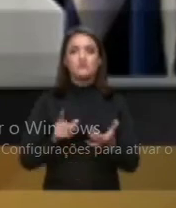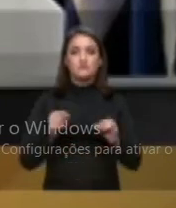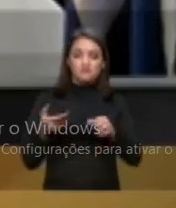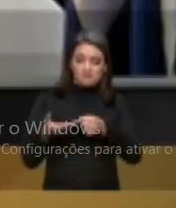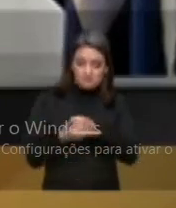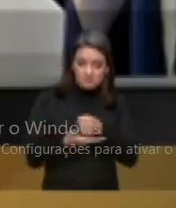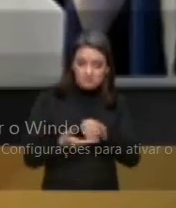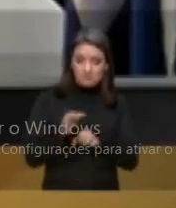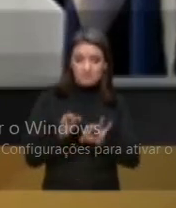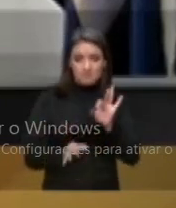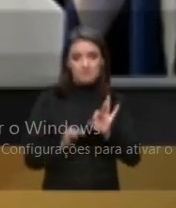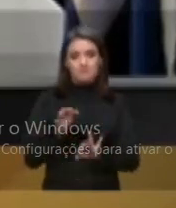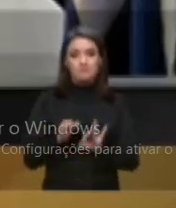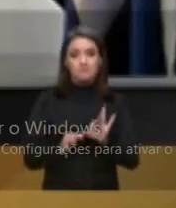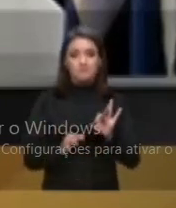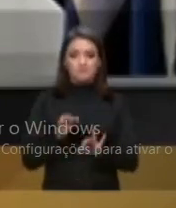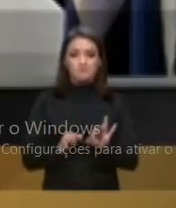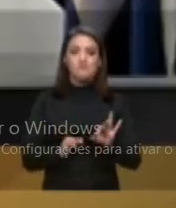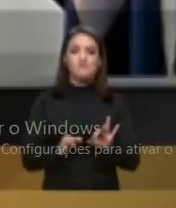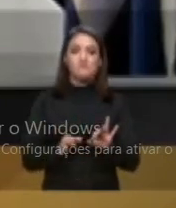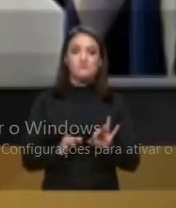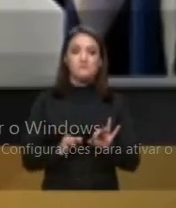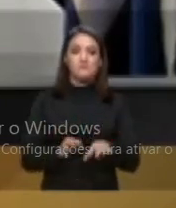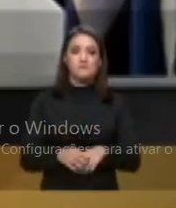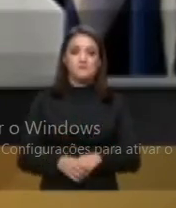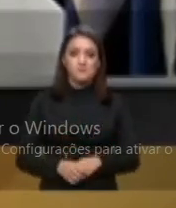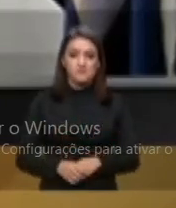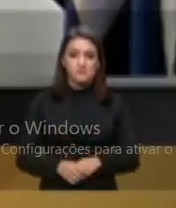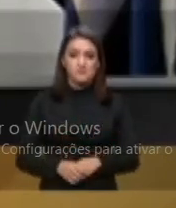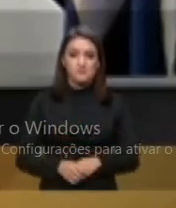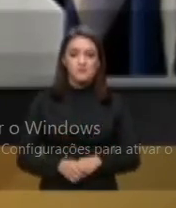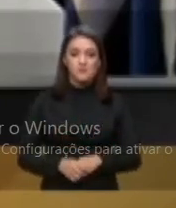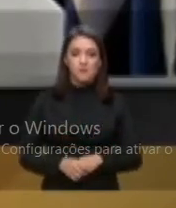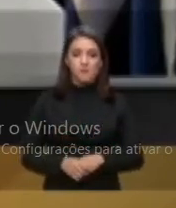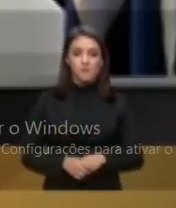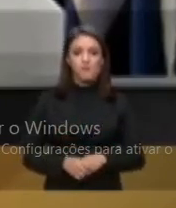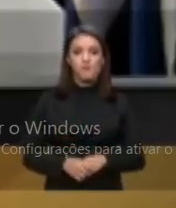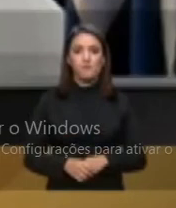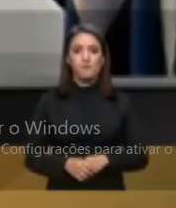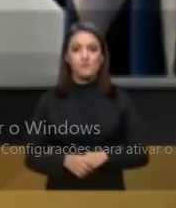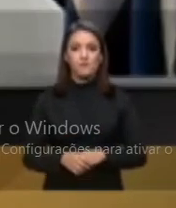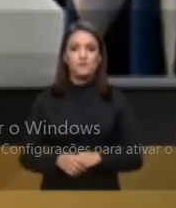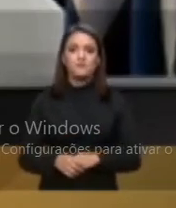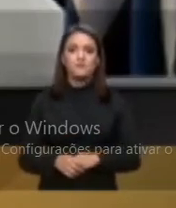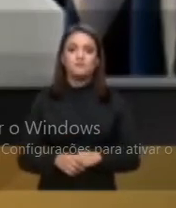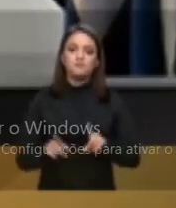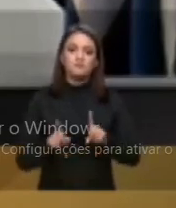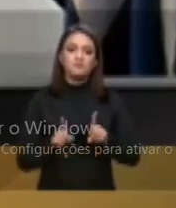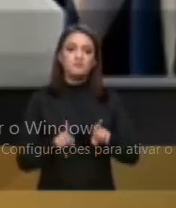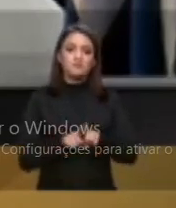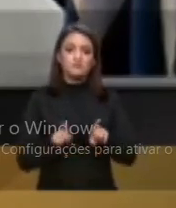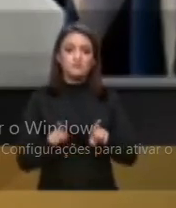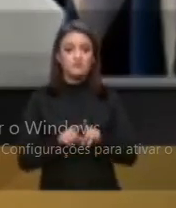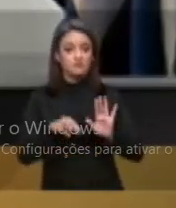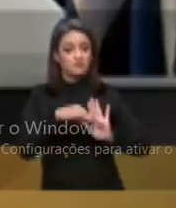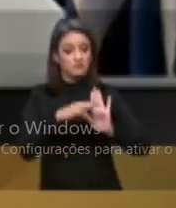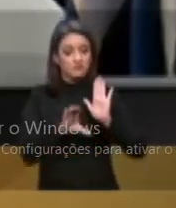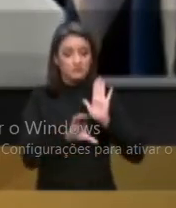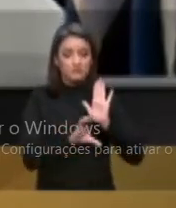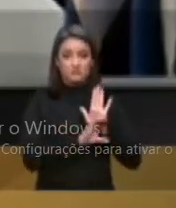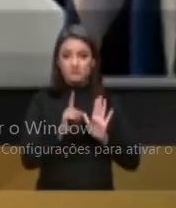falta de possibilidade, de plausibilidade jurídica das alegações de inconstitucionalidade, no sentido de indeferimento do